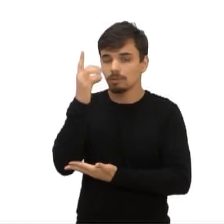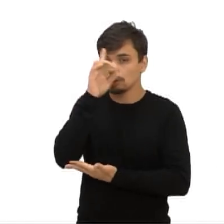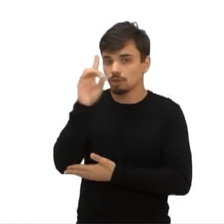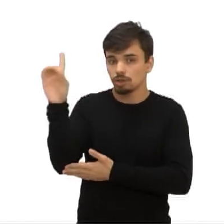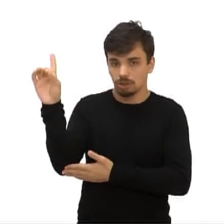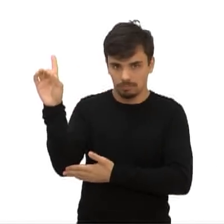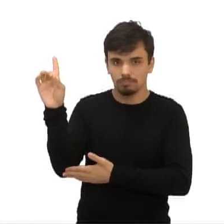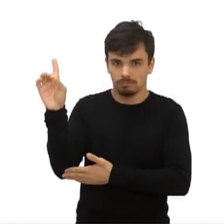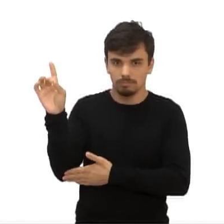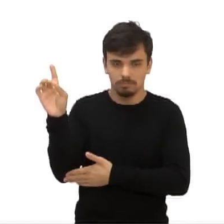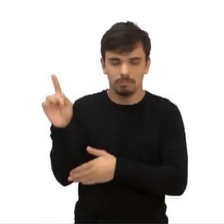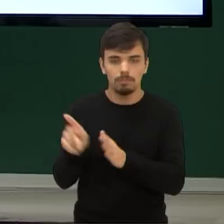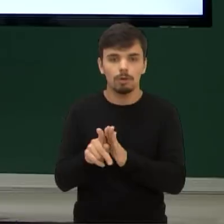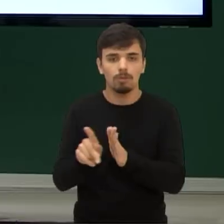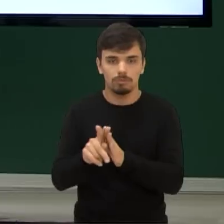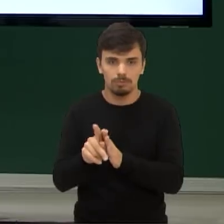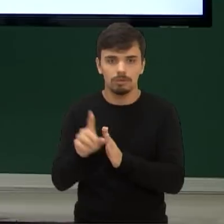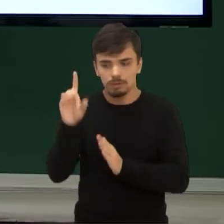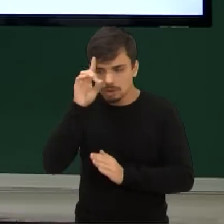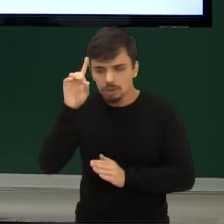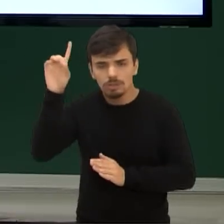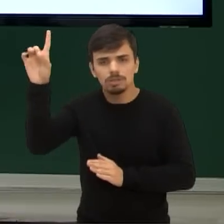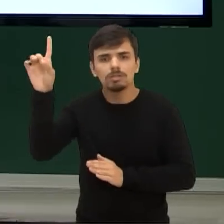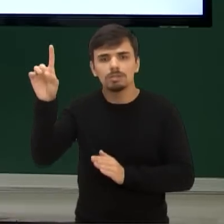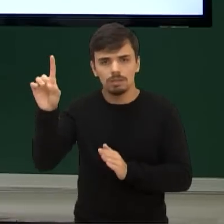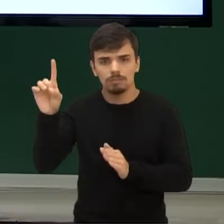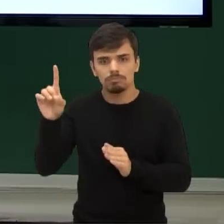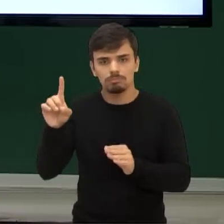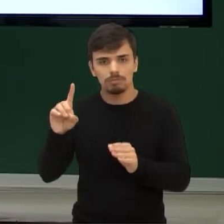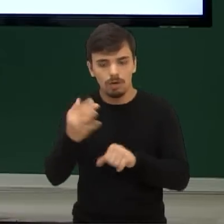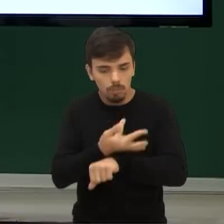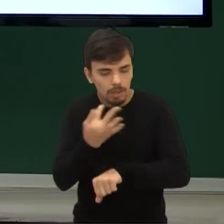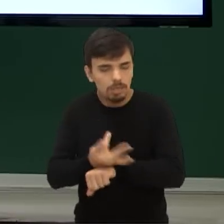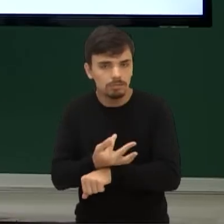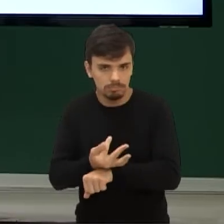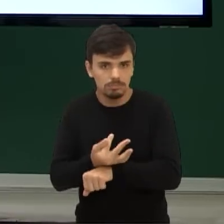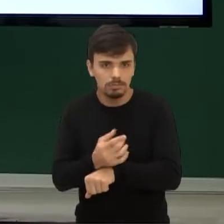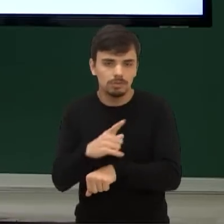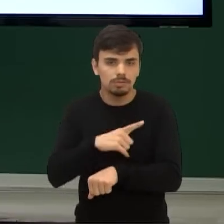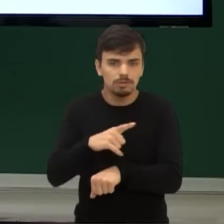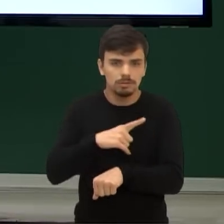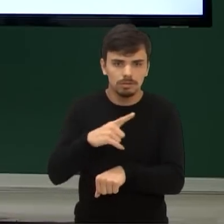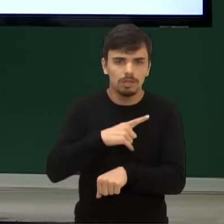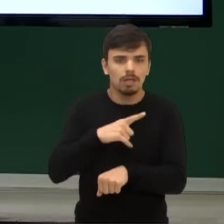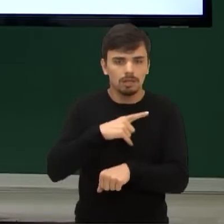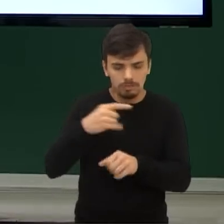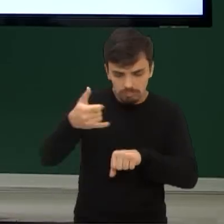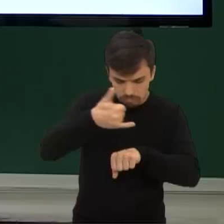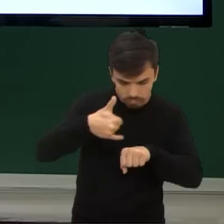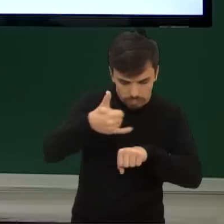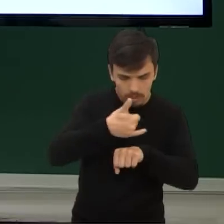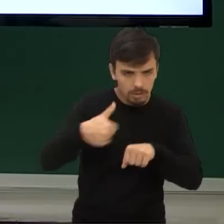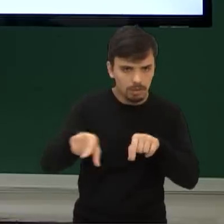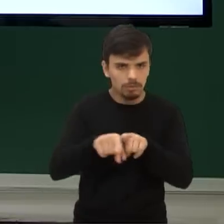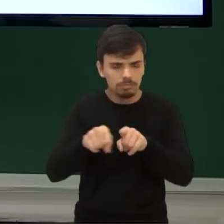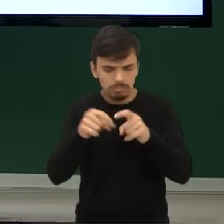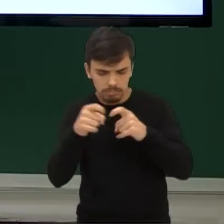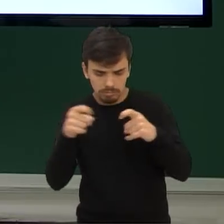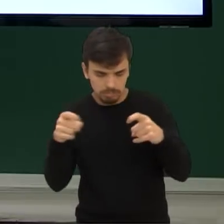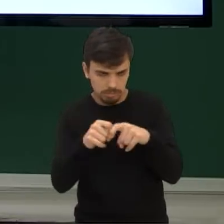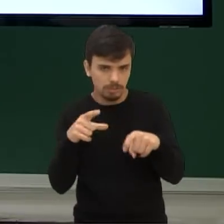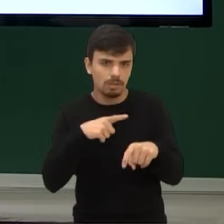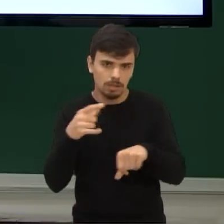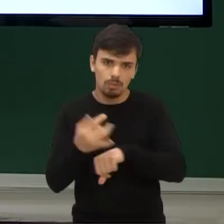validade. Então, como é uma borracha, o látex, né, tem um prazo, tem um lubrificante que vem junto ali, né, e tem um prazo